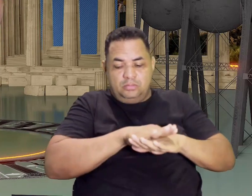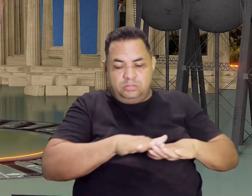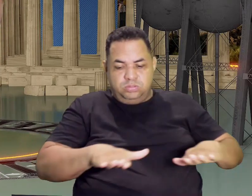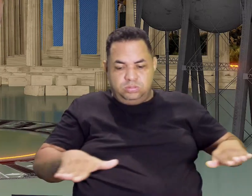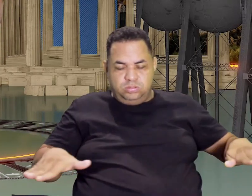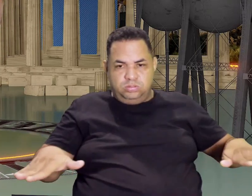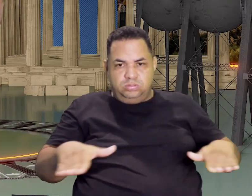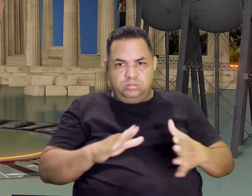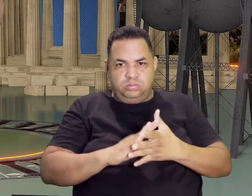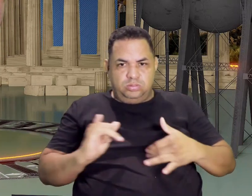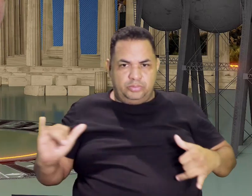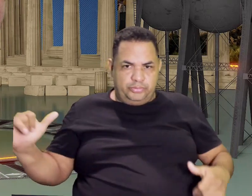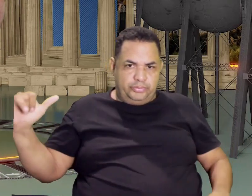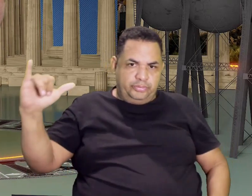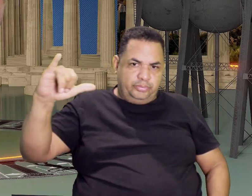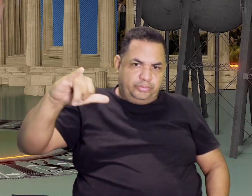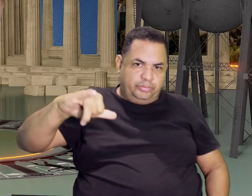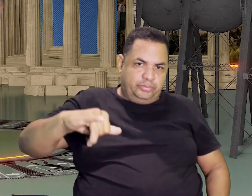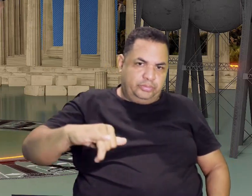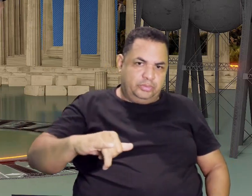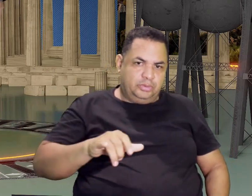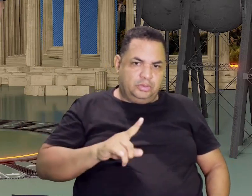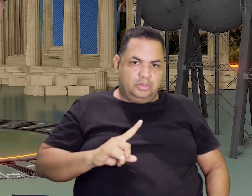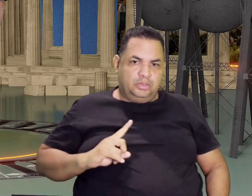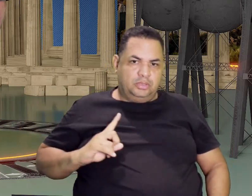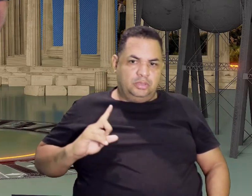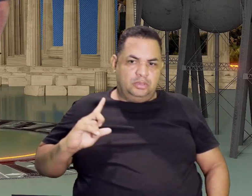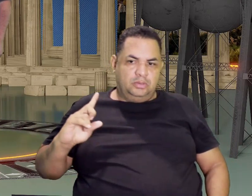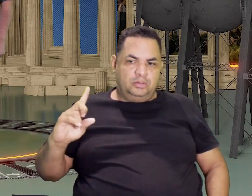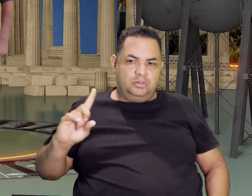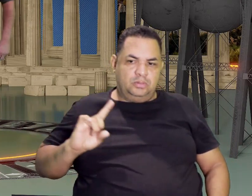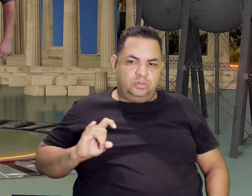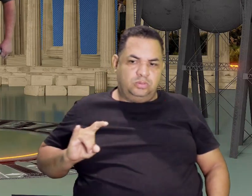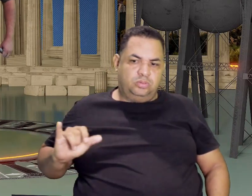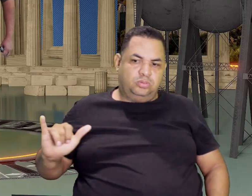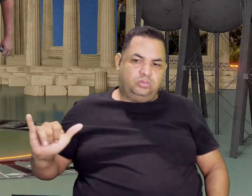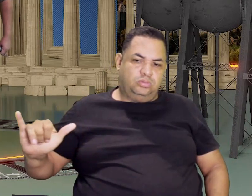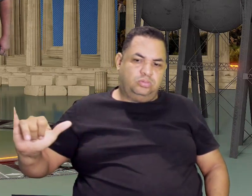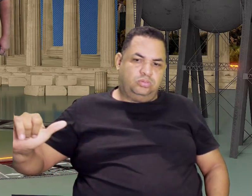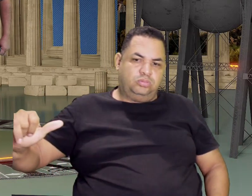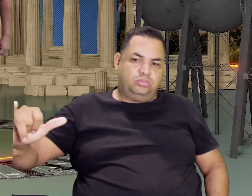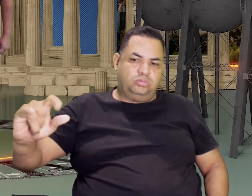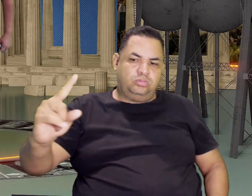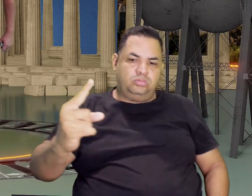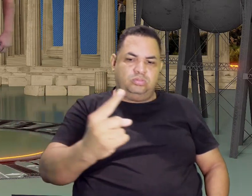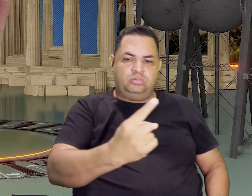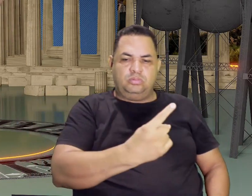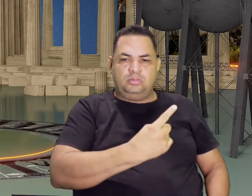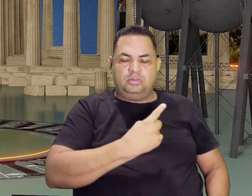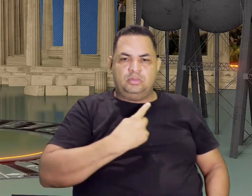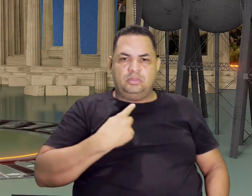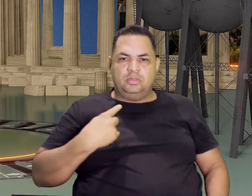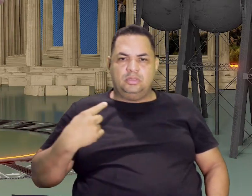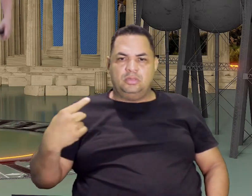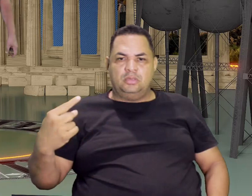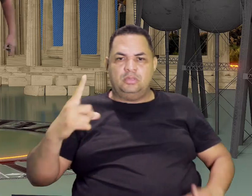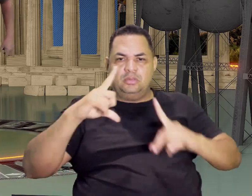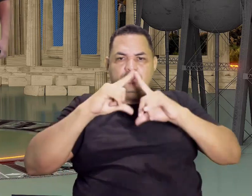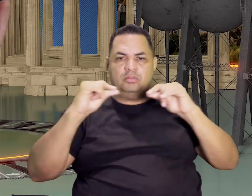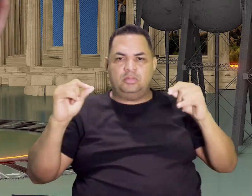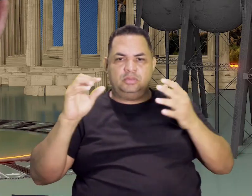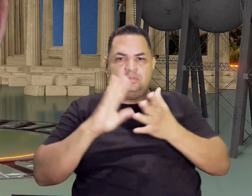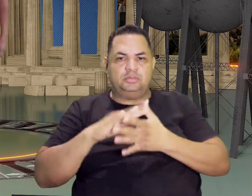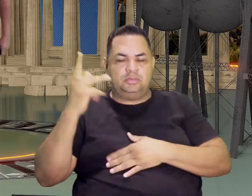lado norte, o avião, aí ele gira bem longe, volta, né, para o lado de Brasília, São